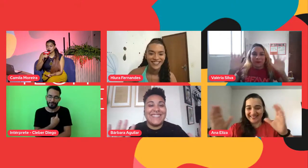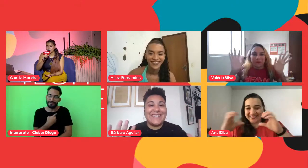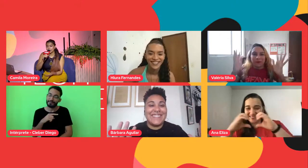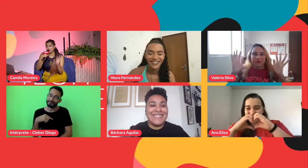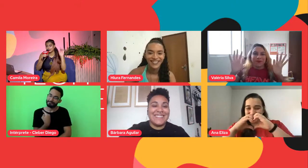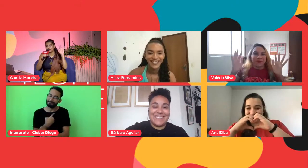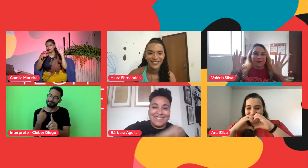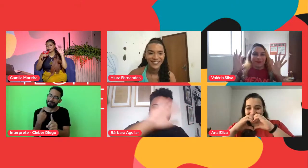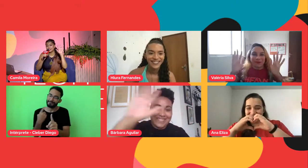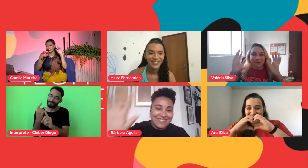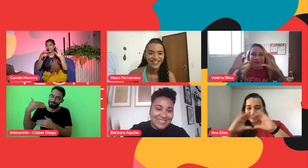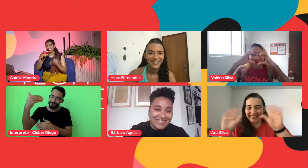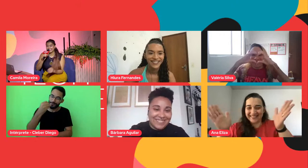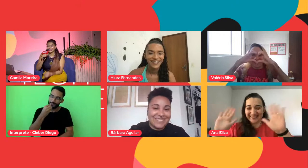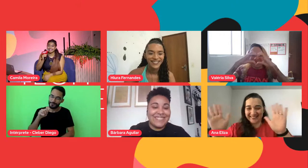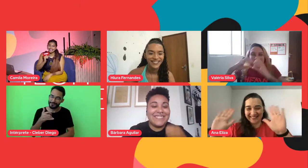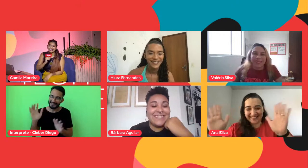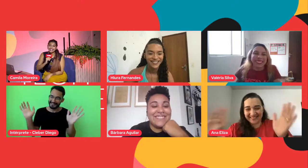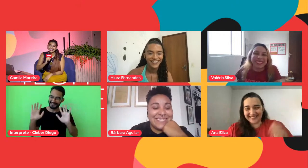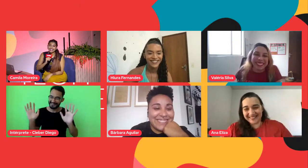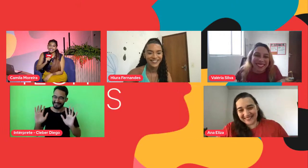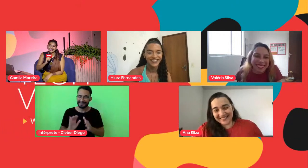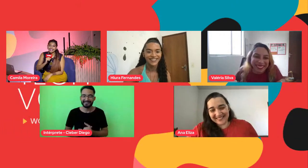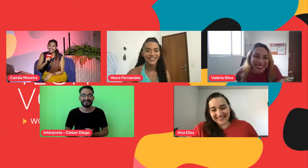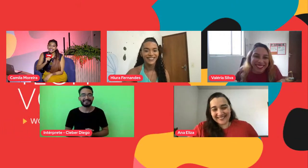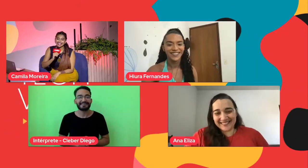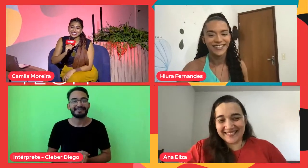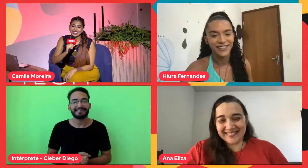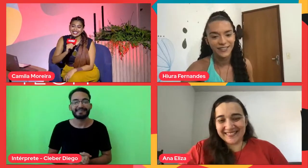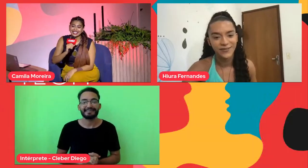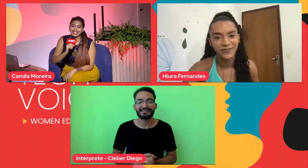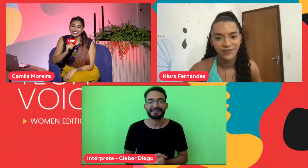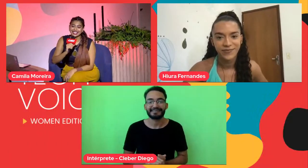próxima oportunidade. Até mais.